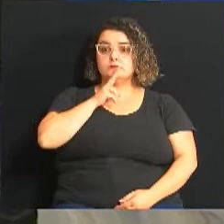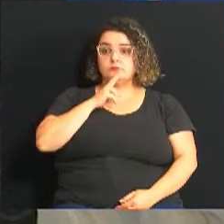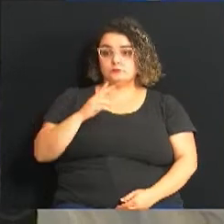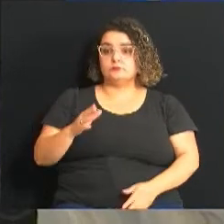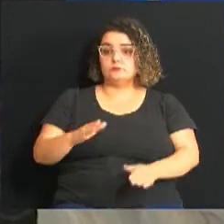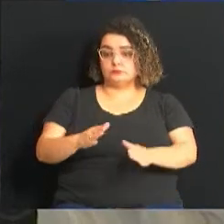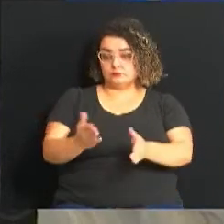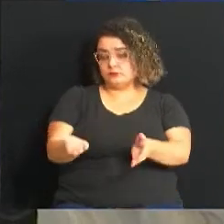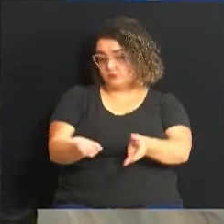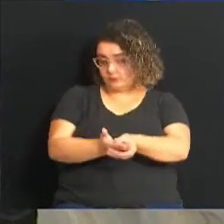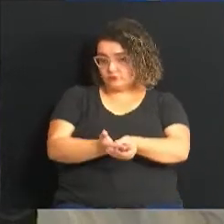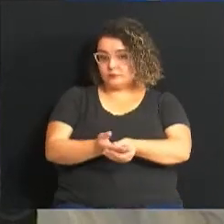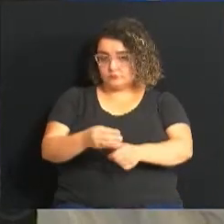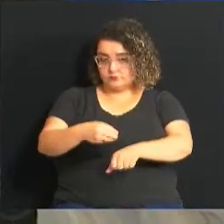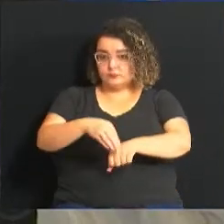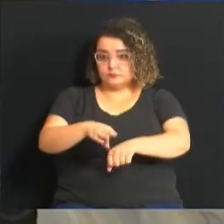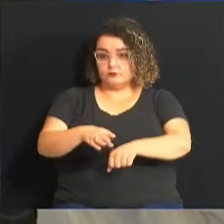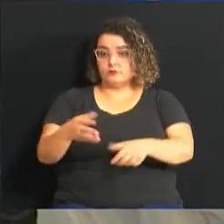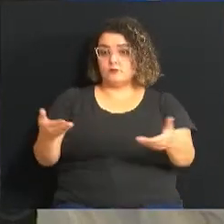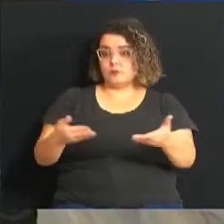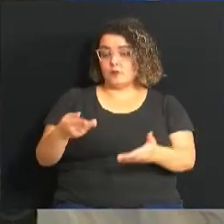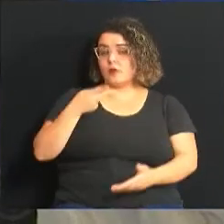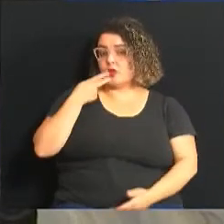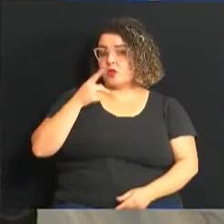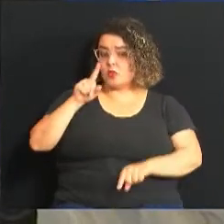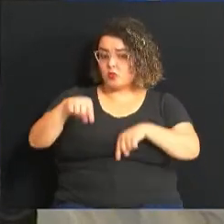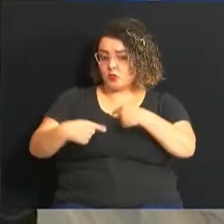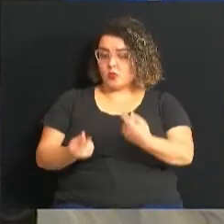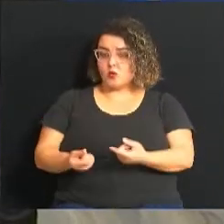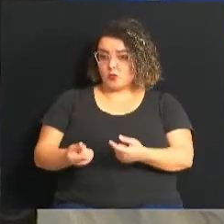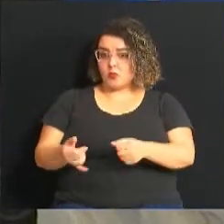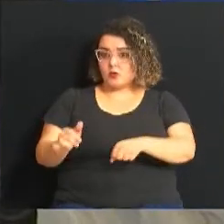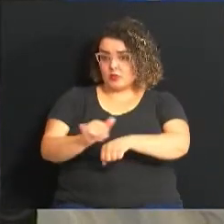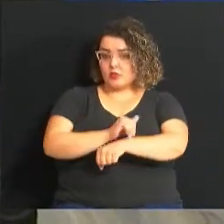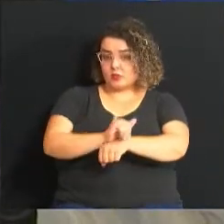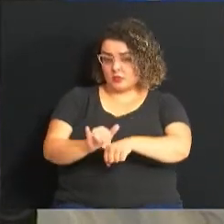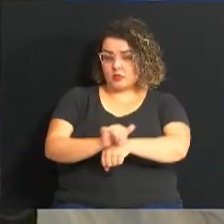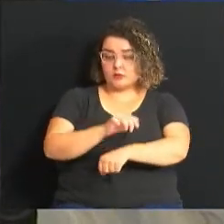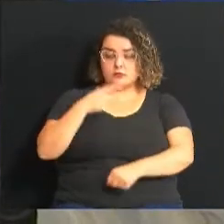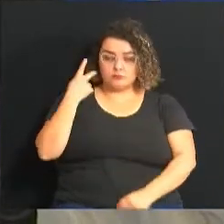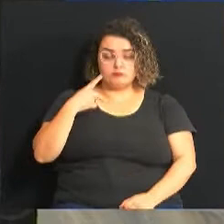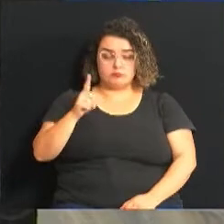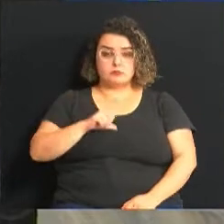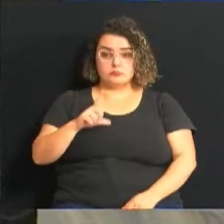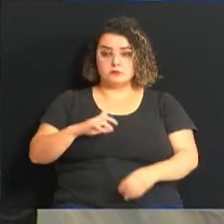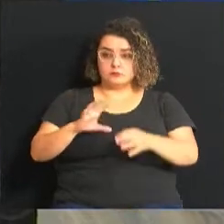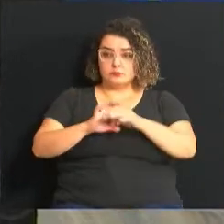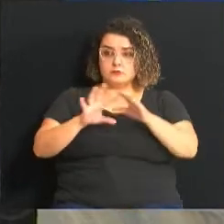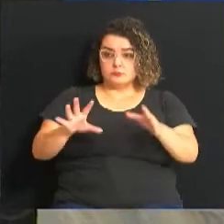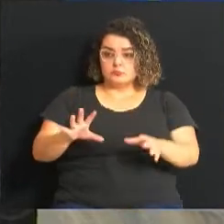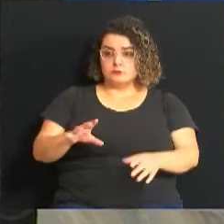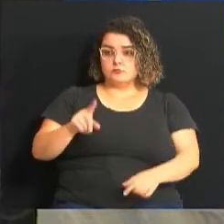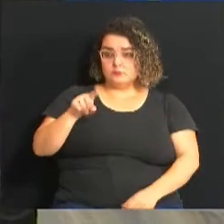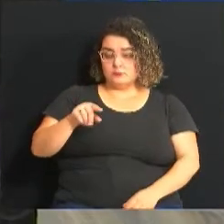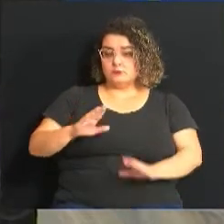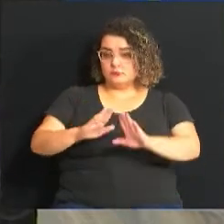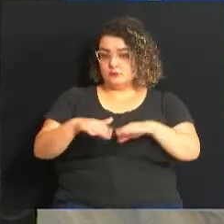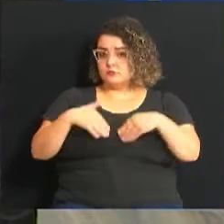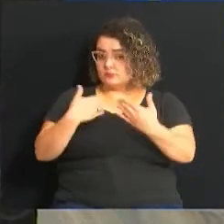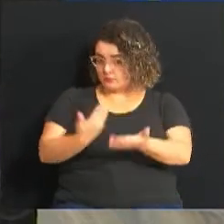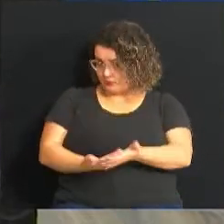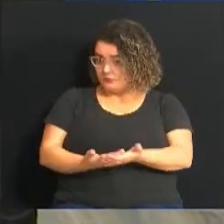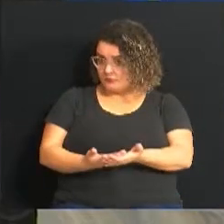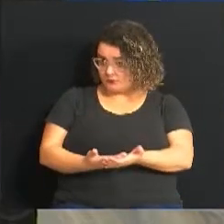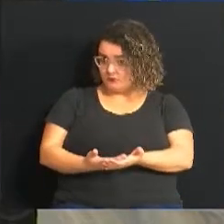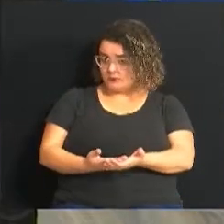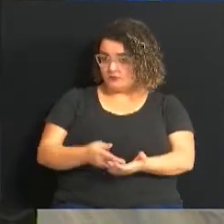esta indicação e a gente fala agora sobre uma outra ferramenta que os parlamentares têm à disposição, que é o requerimento, e é de autoria